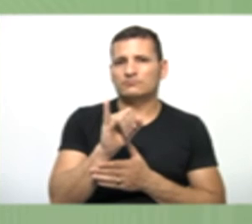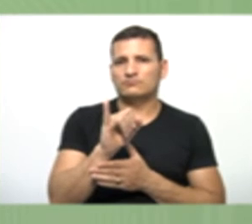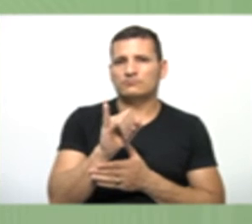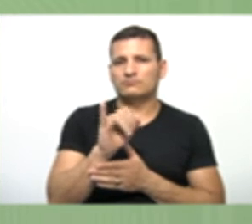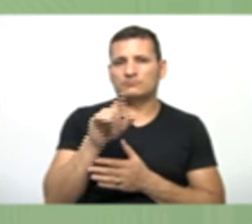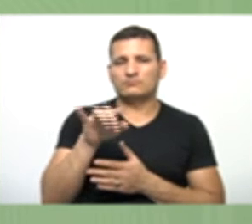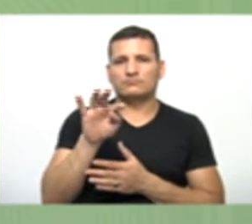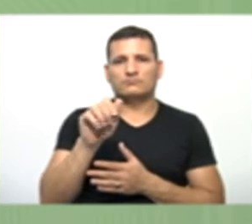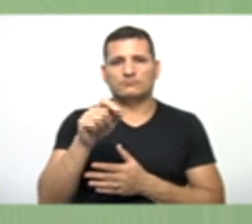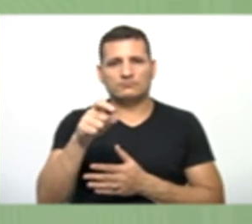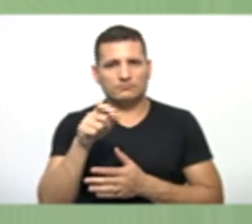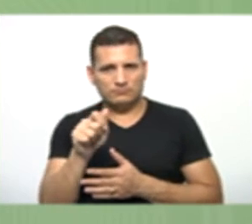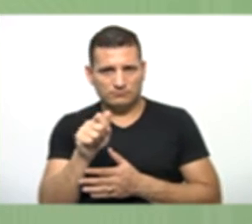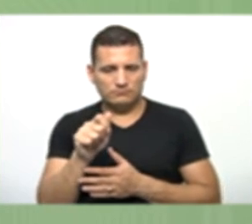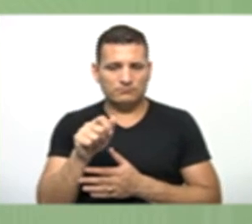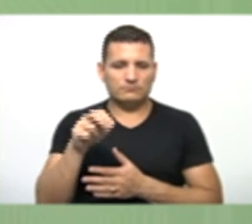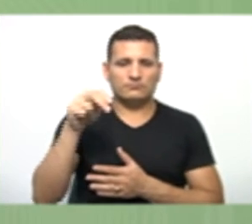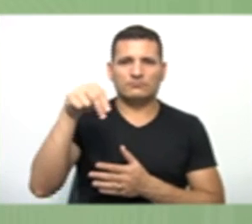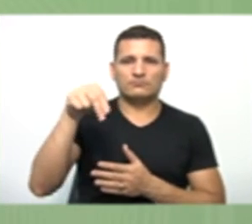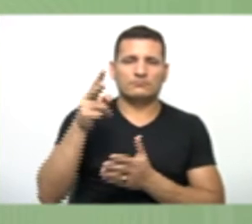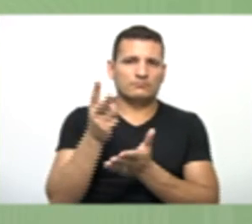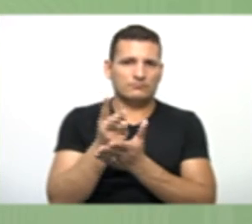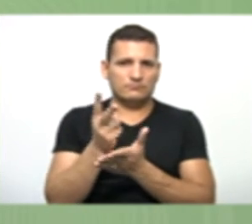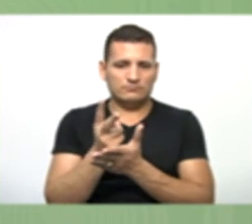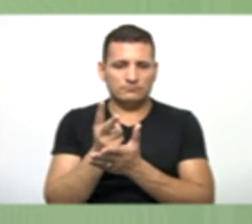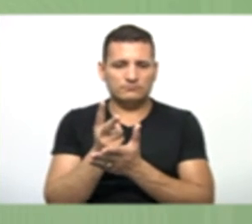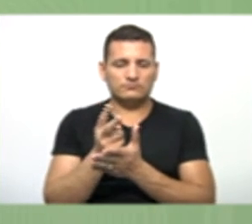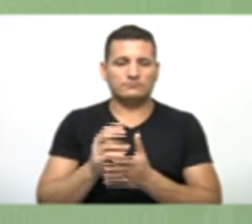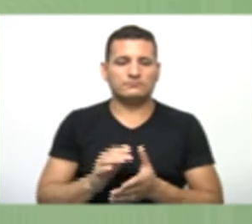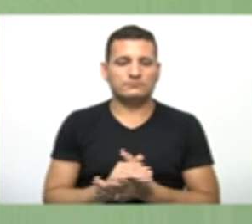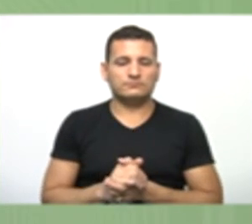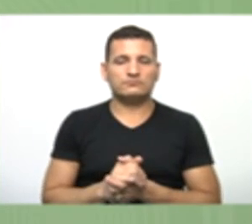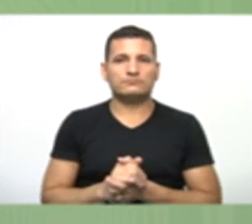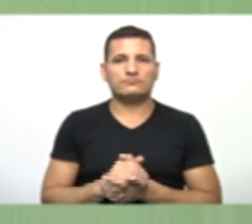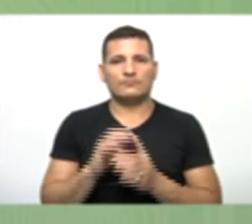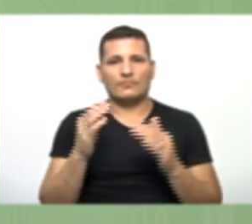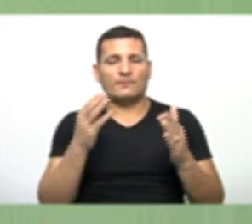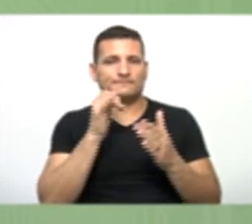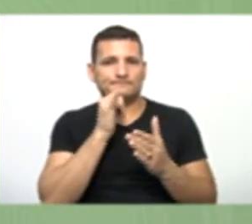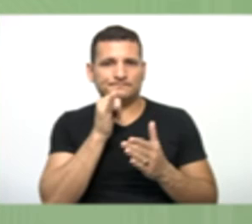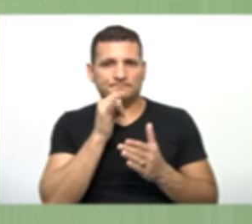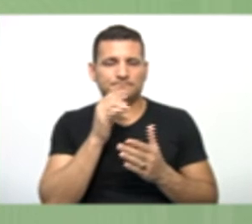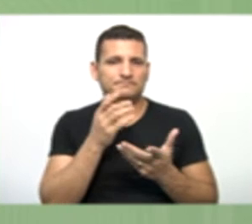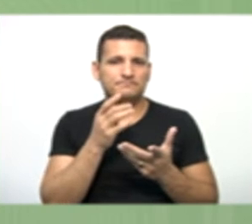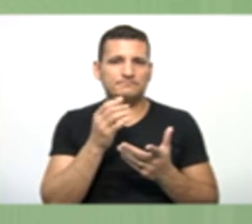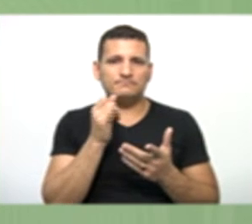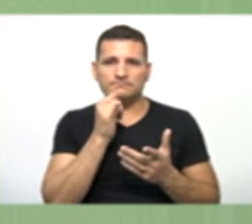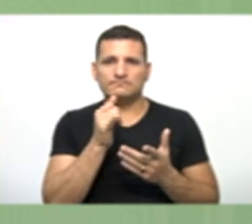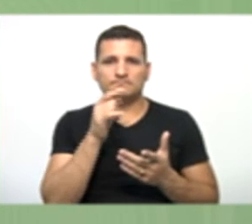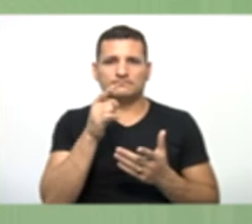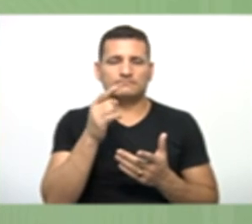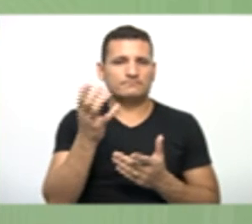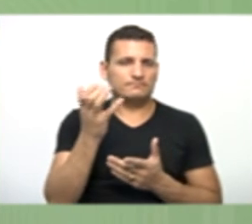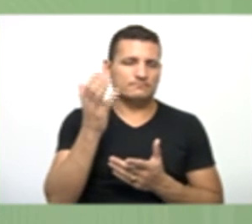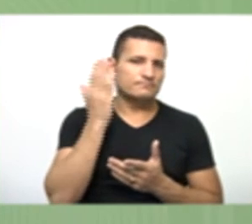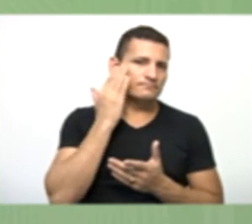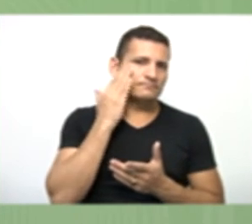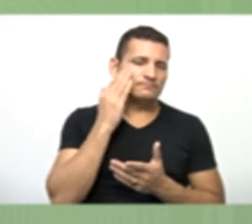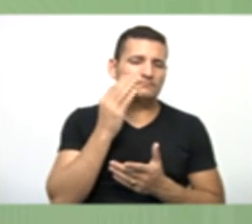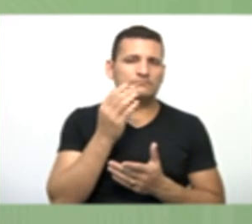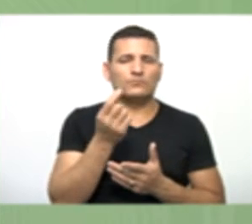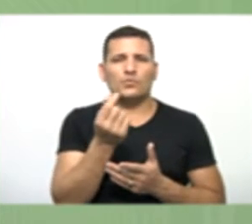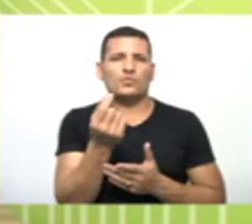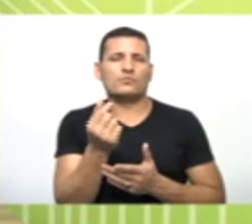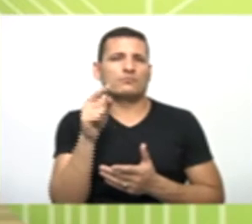taxa, mantém-se a mesma, o N também mantém-se a mesma, correto? Então, por exemplo, se você quer saber quanto que você vai